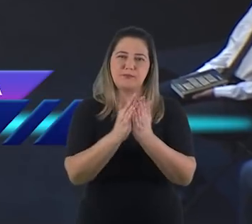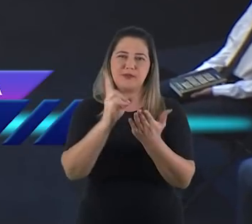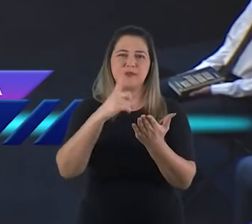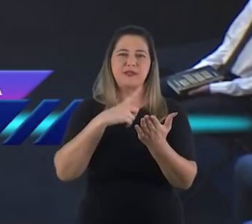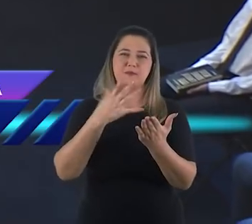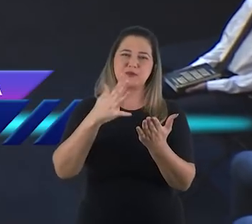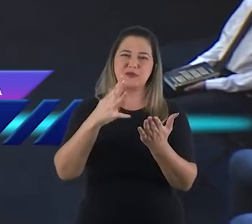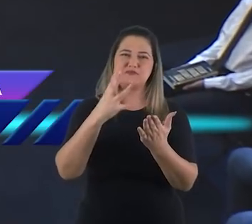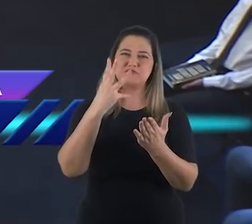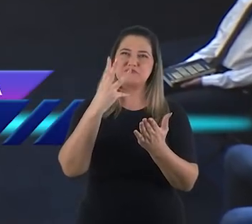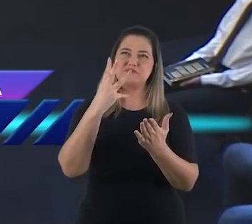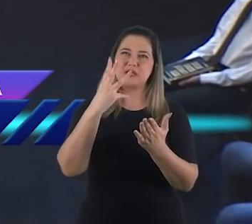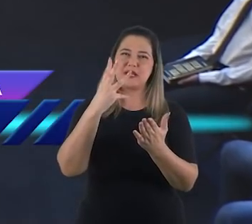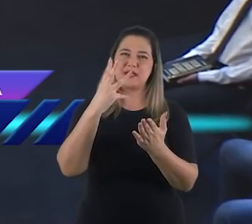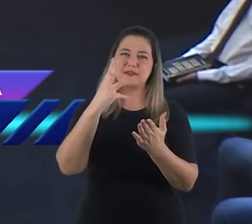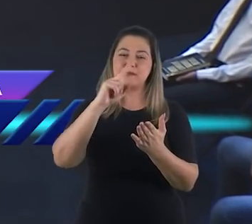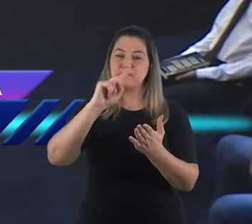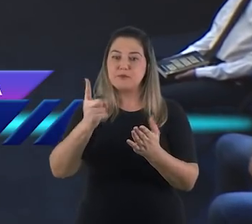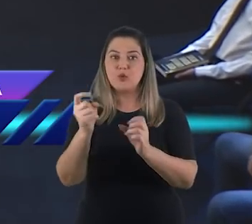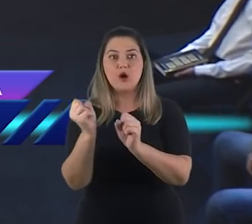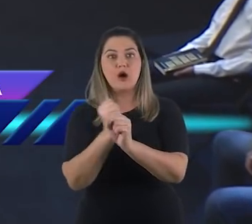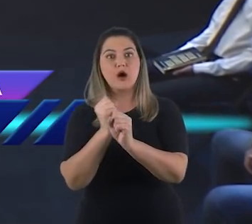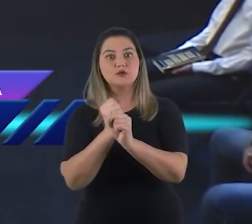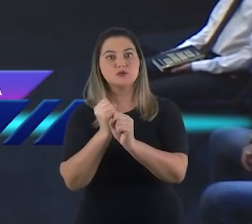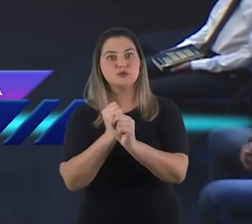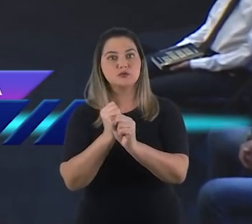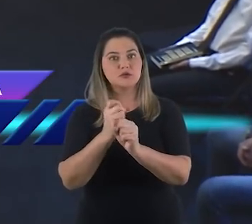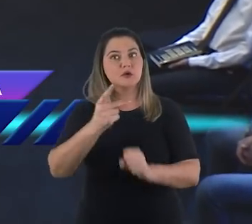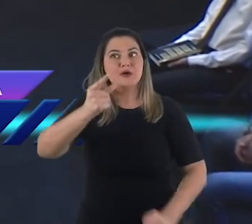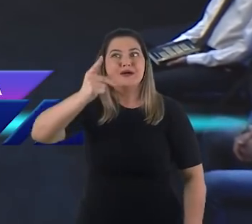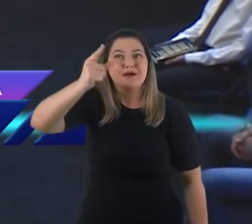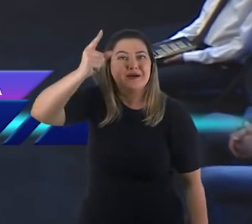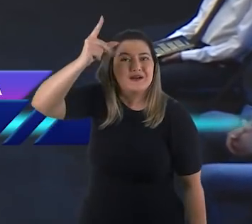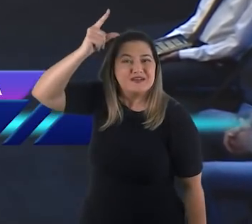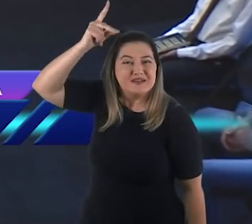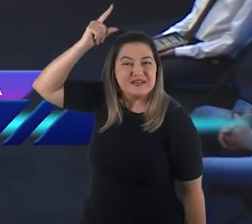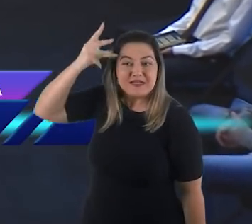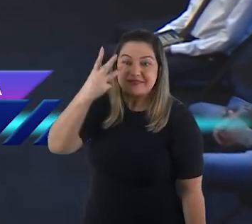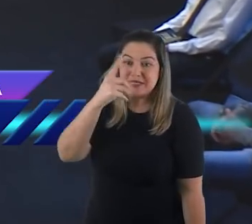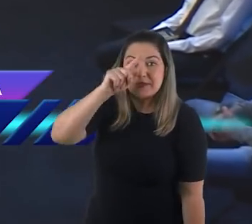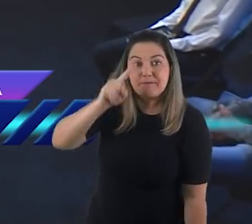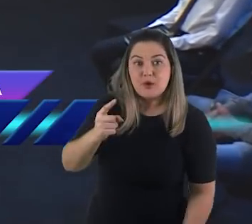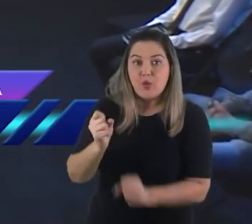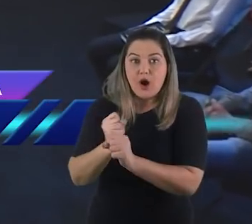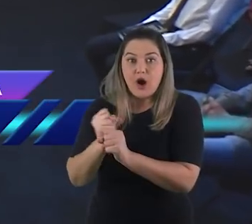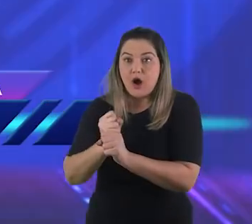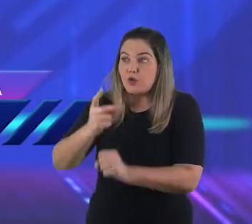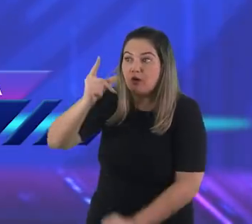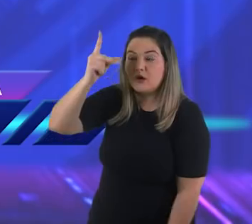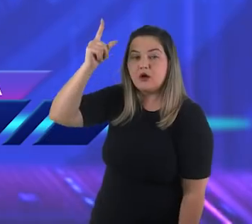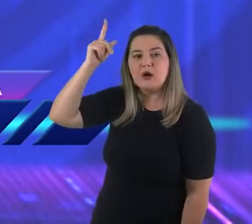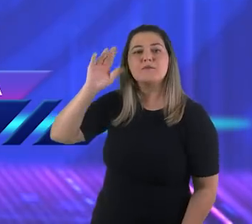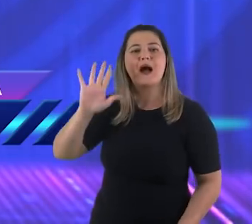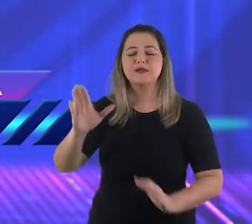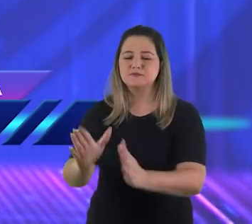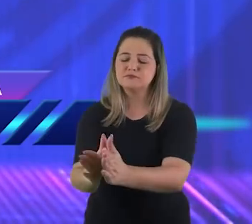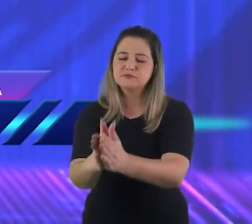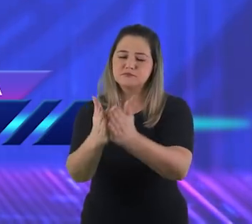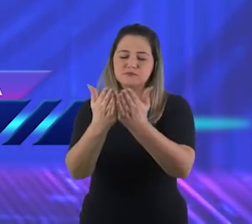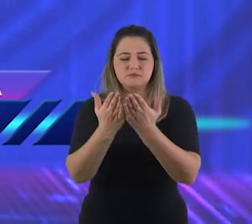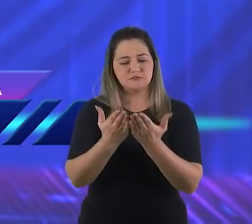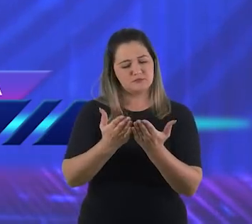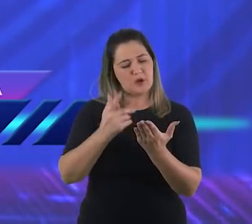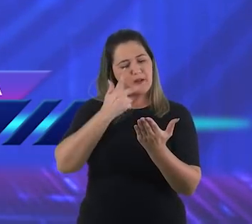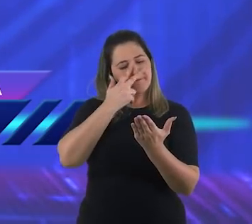verdade, mais de 3.000 anos. Mas quando nós lemos a Bíblia, nós encontramos a atualidade dela. Parece que foi escrita